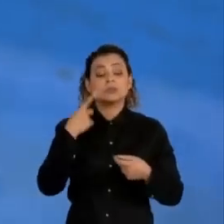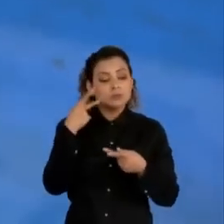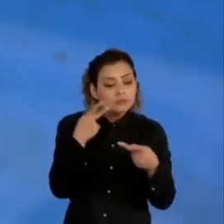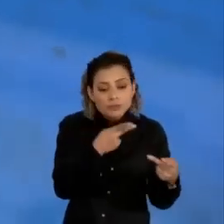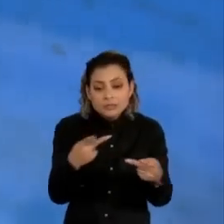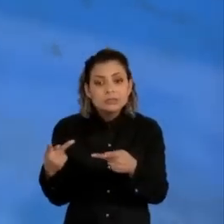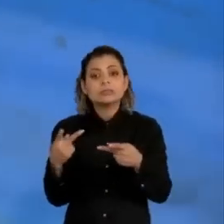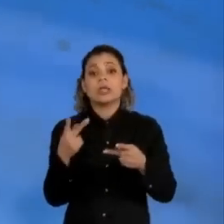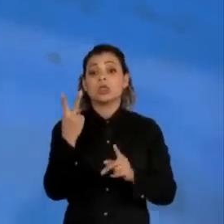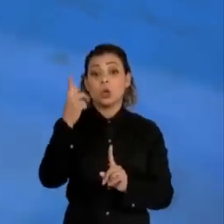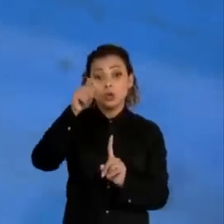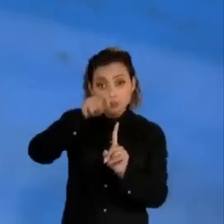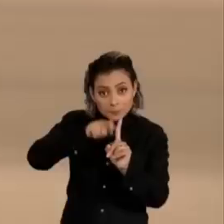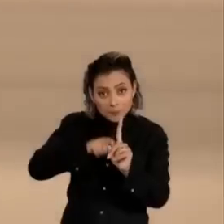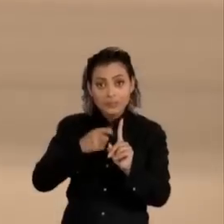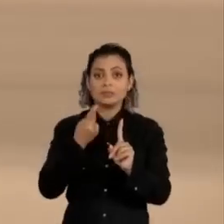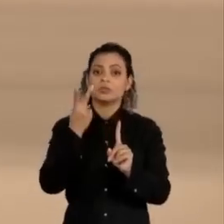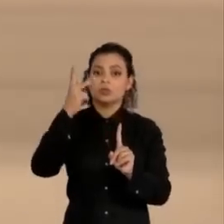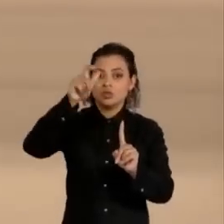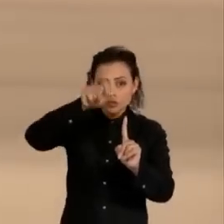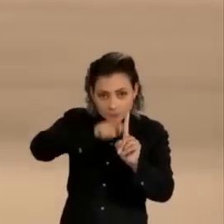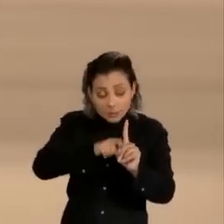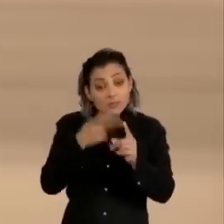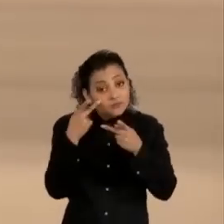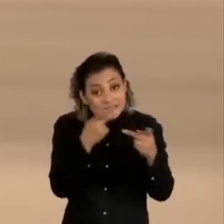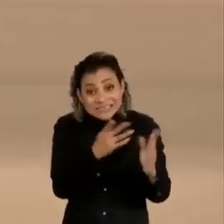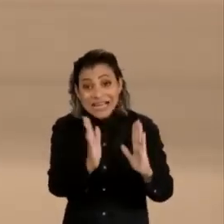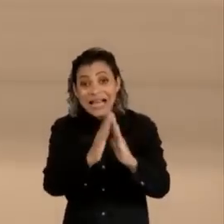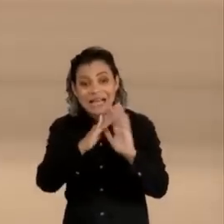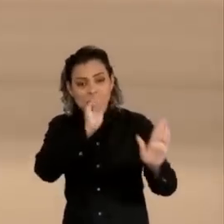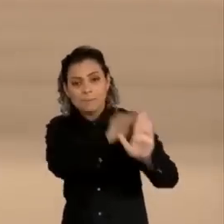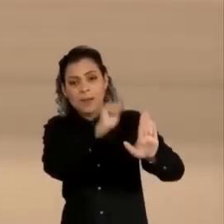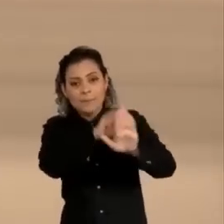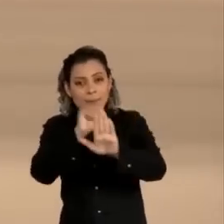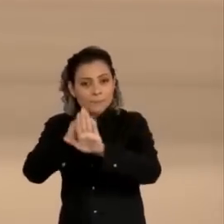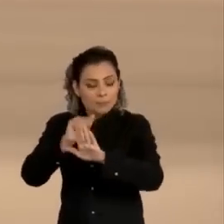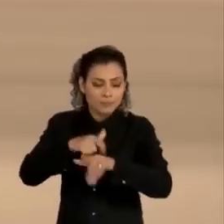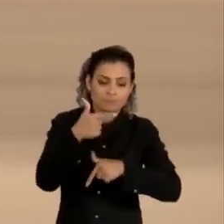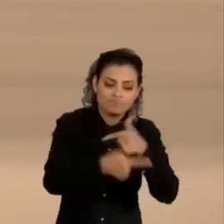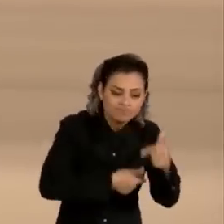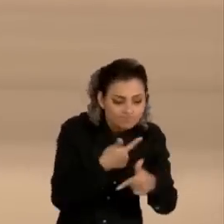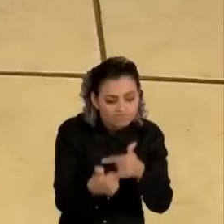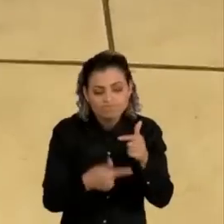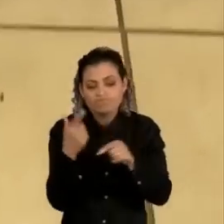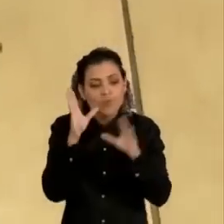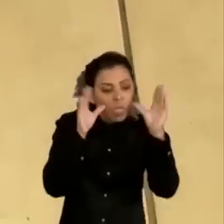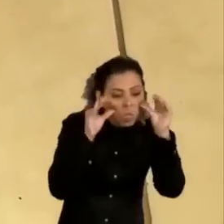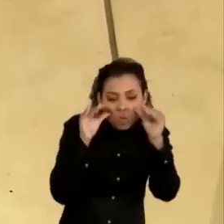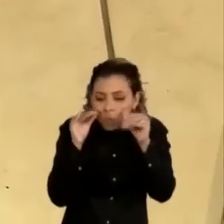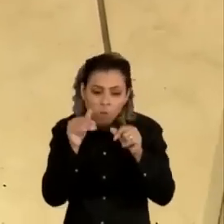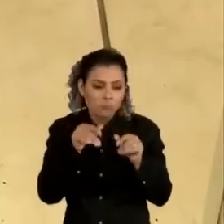meses, então um grande dispêndio de recursos humanos e materiais e,